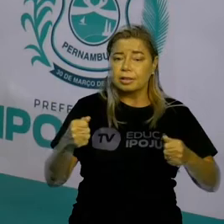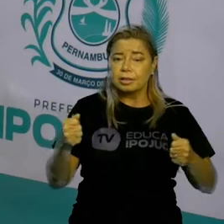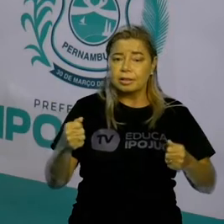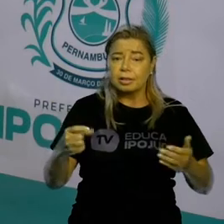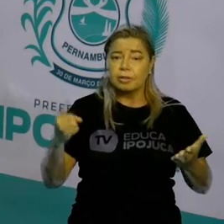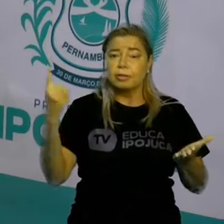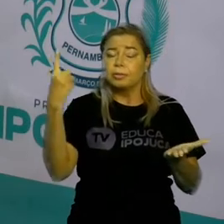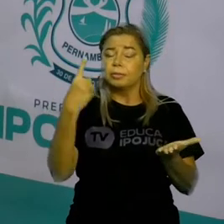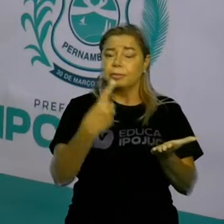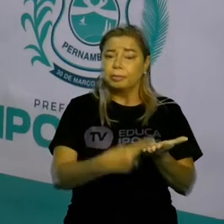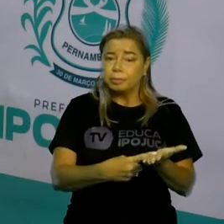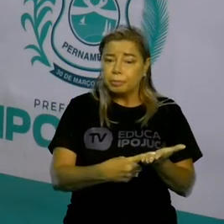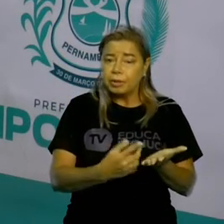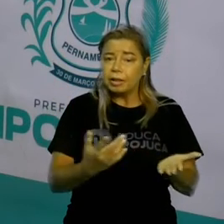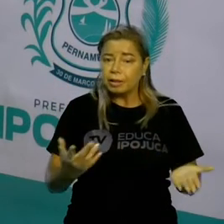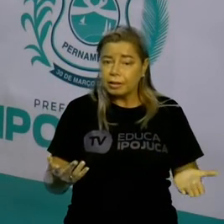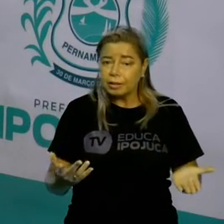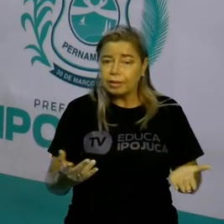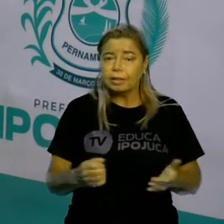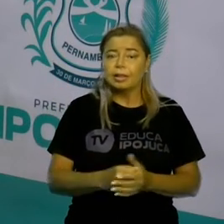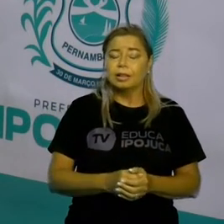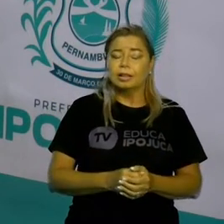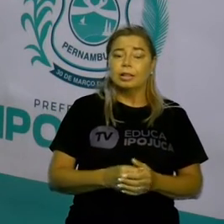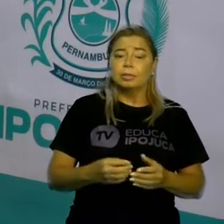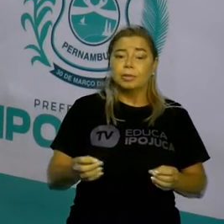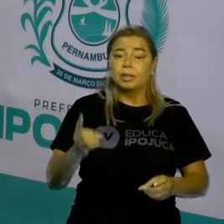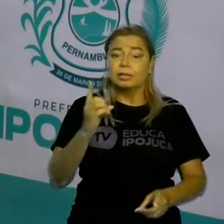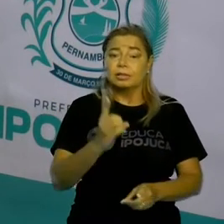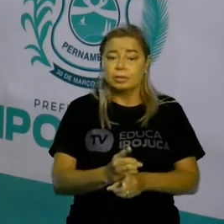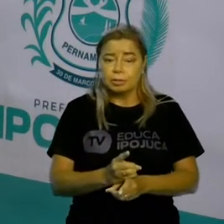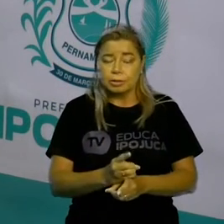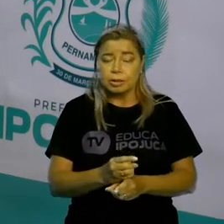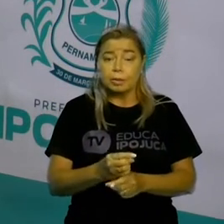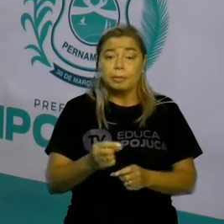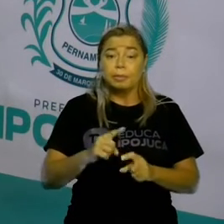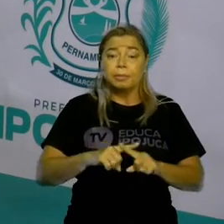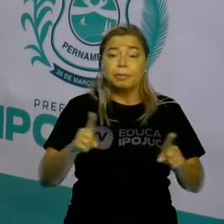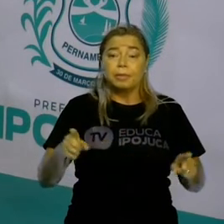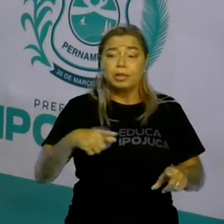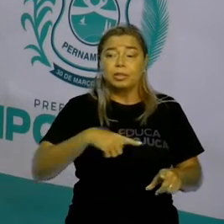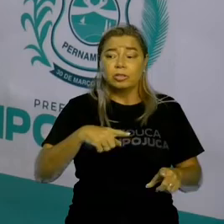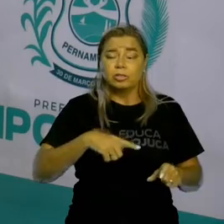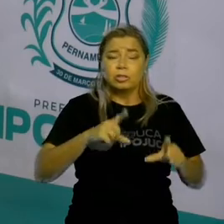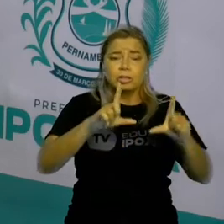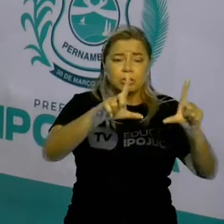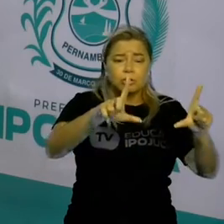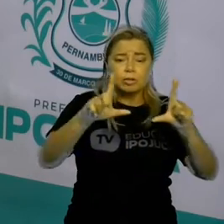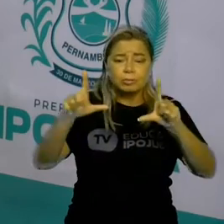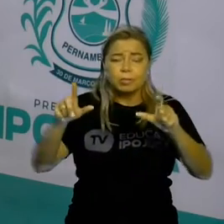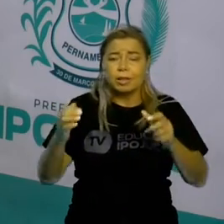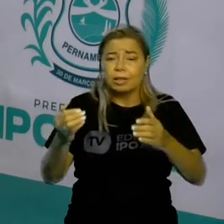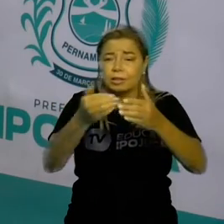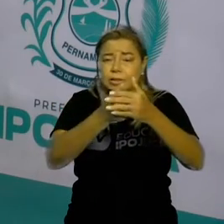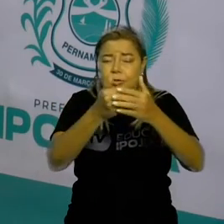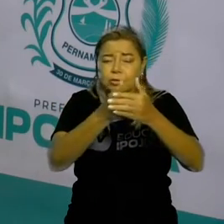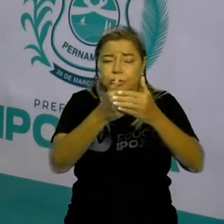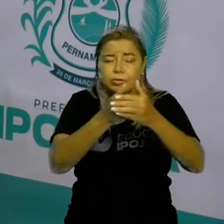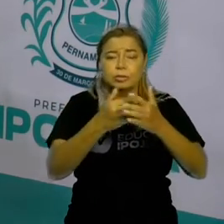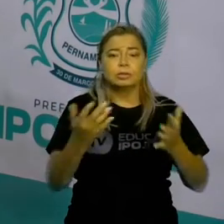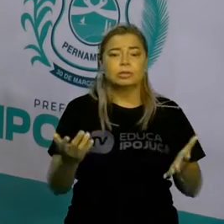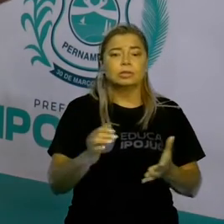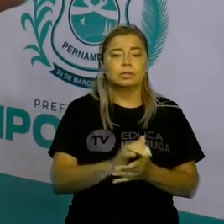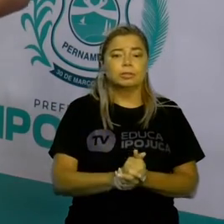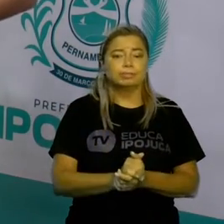escondidas em algumas plaquinhas, tá certo? E aí eu vou lembrar de um momento desse jogo.